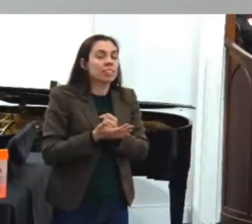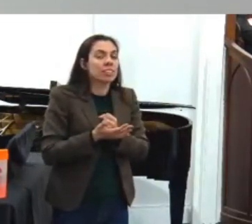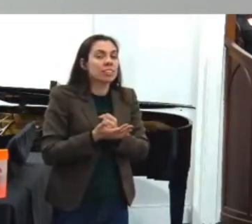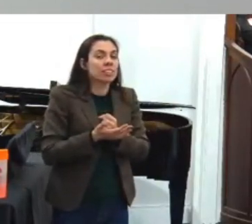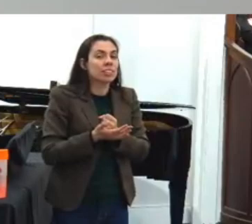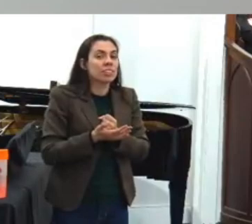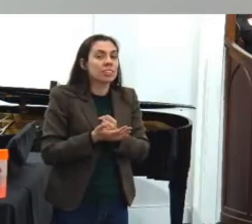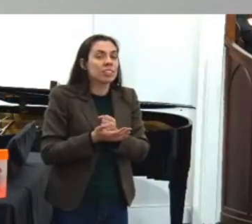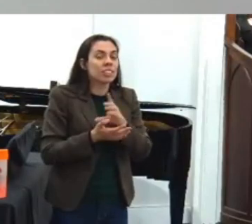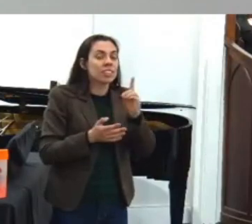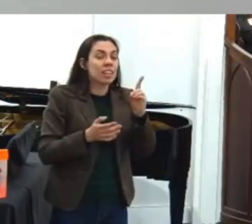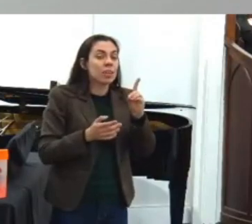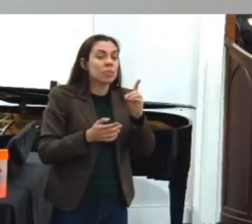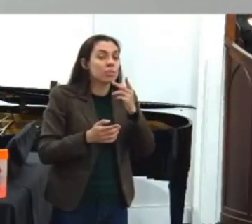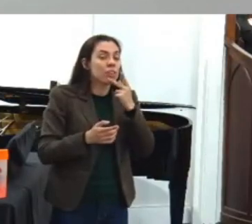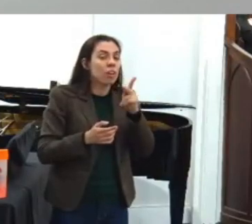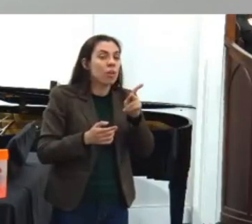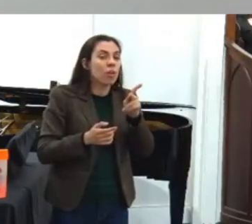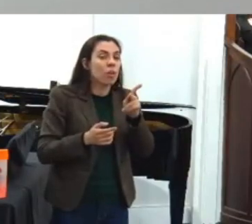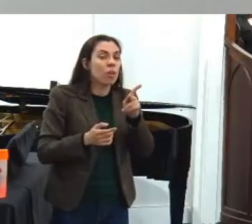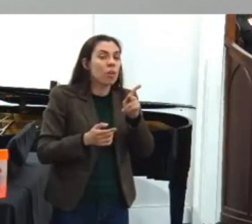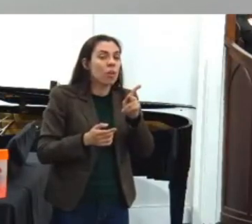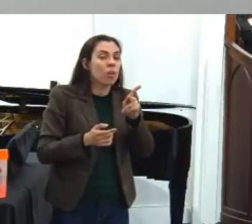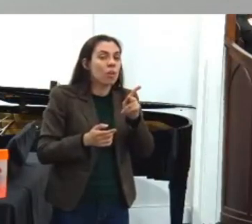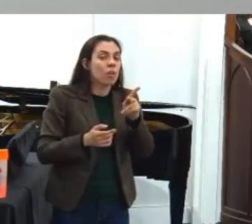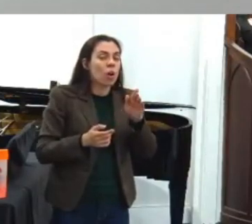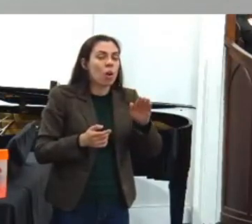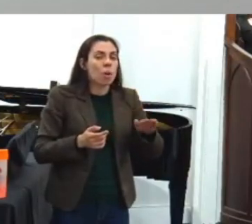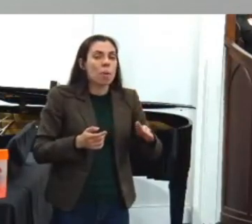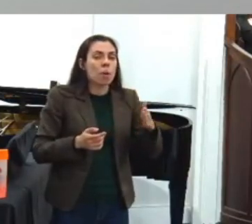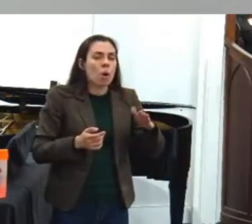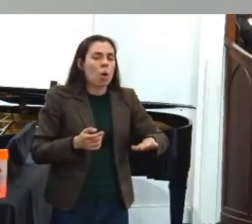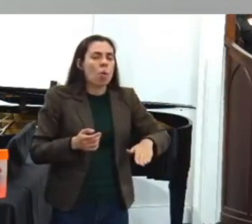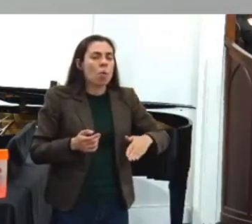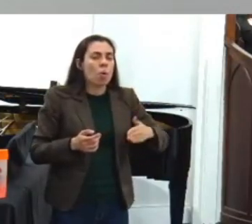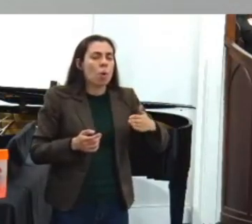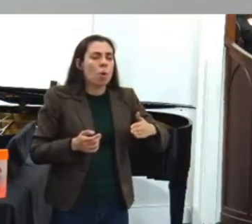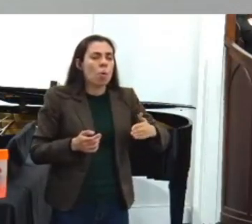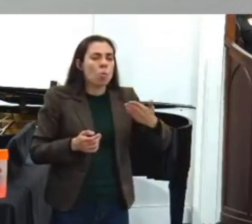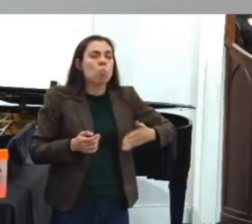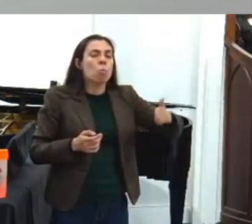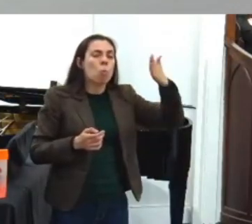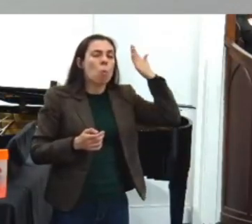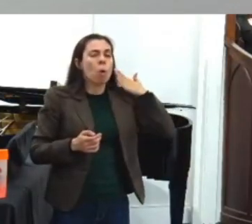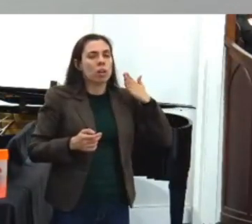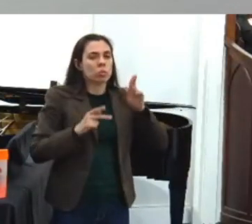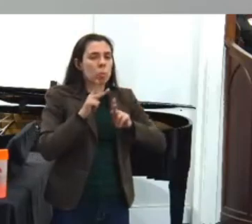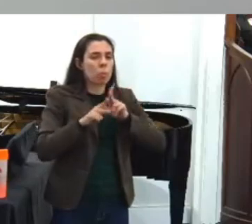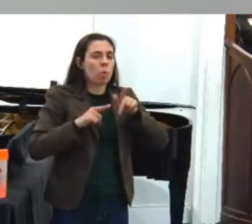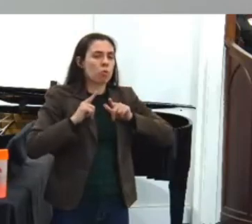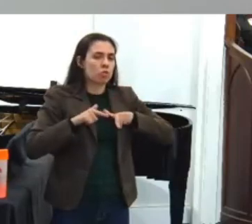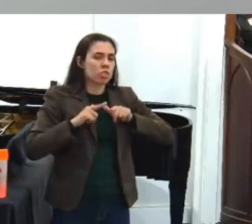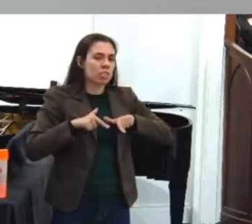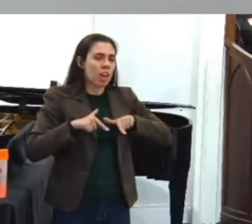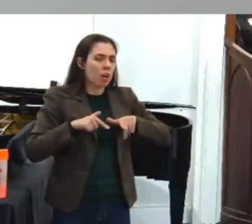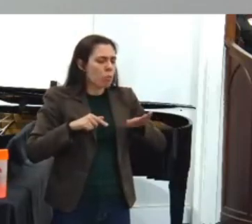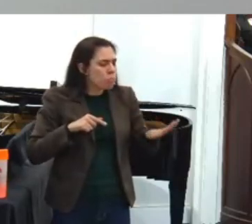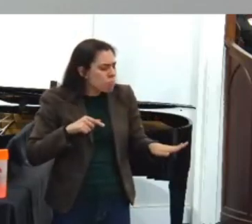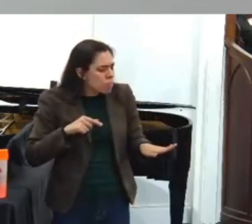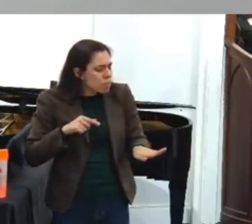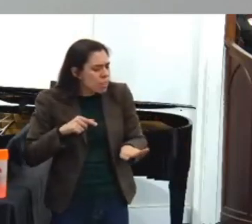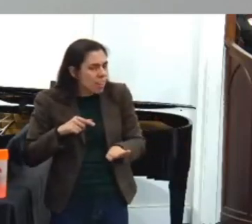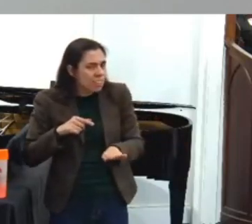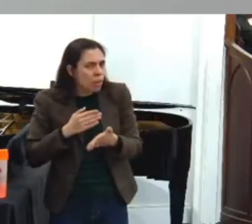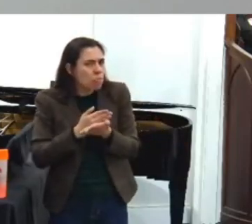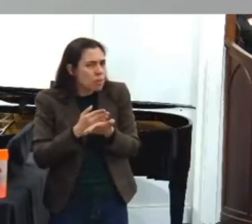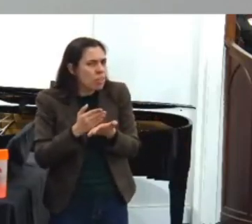e do Egito chamei o meu filho. Quanto mais eu os chamava, tanto mais se iam da minha